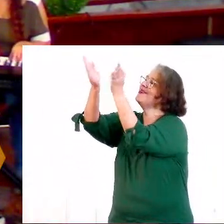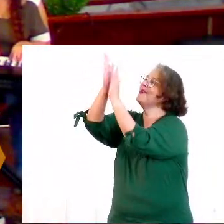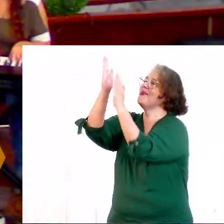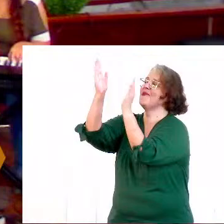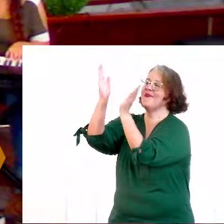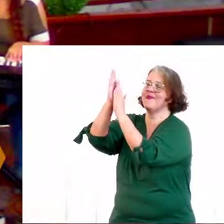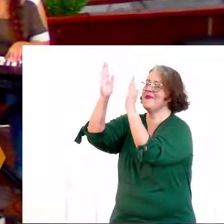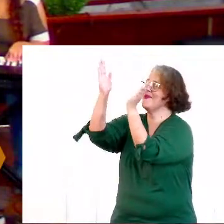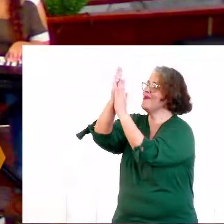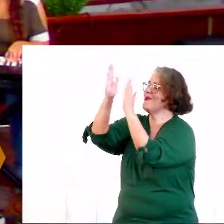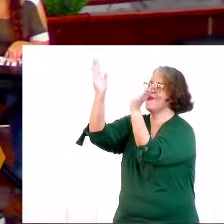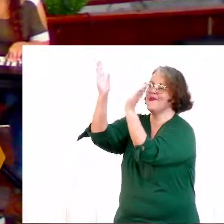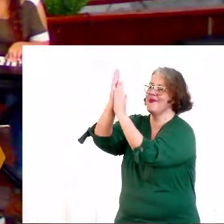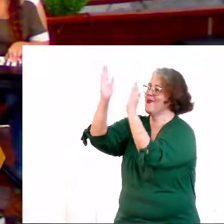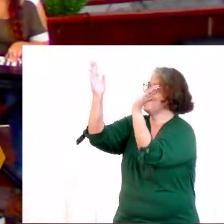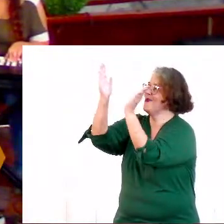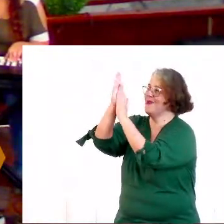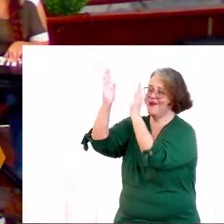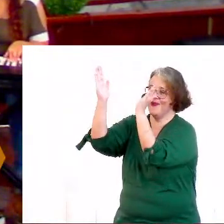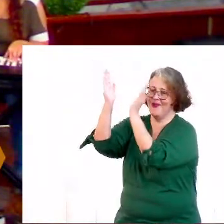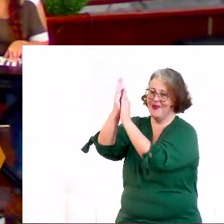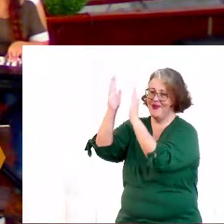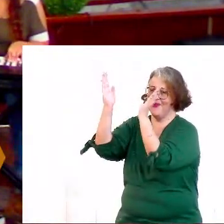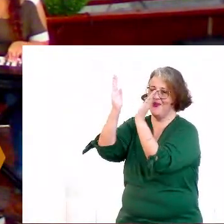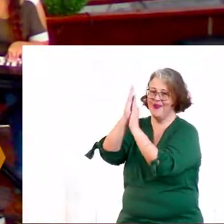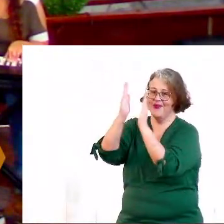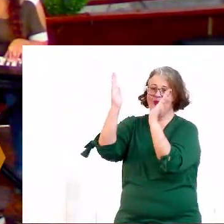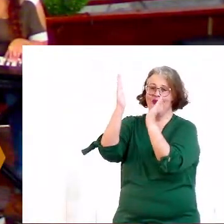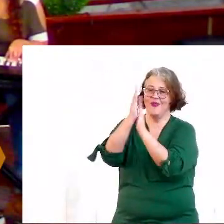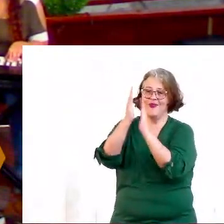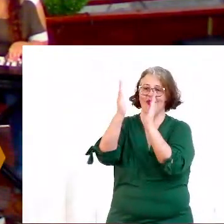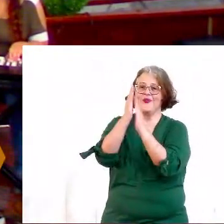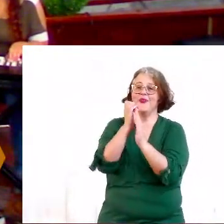pra Teu louvor.